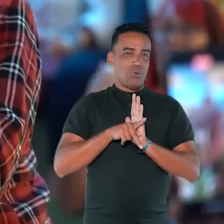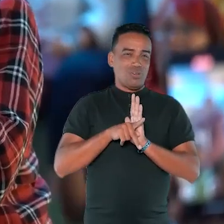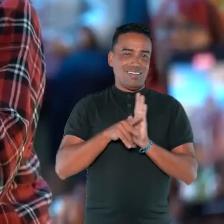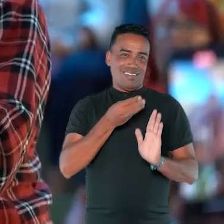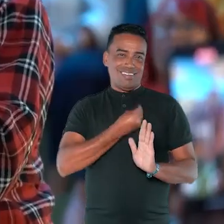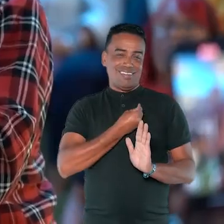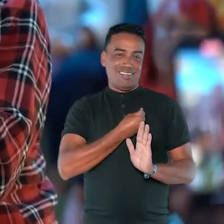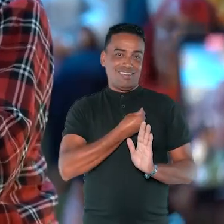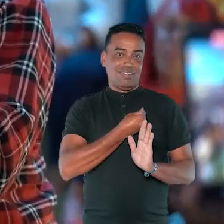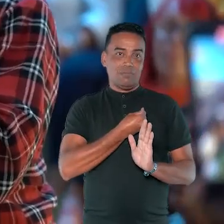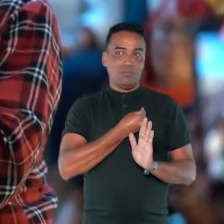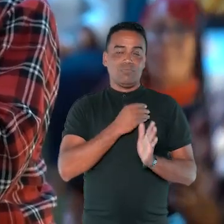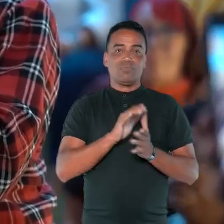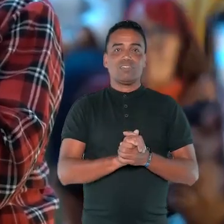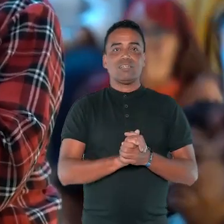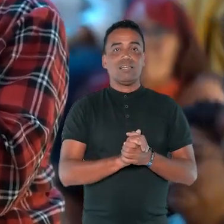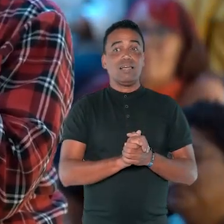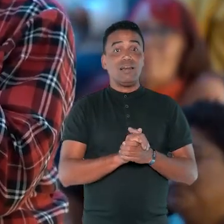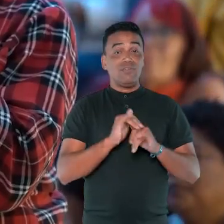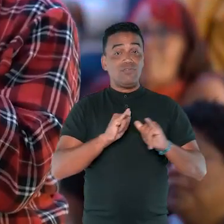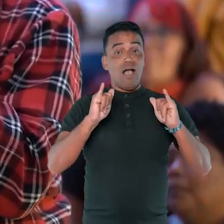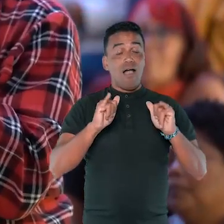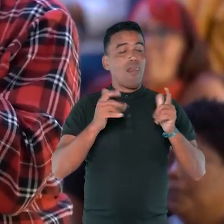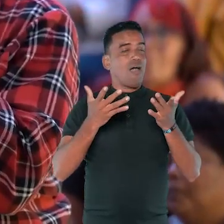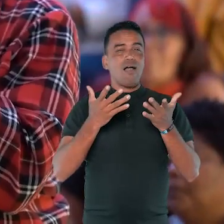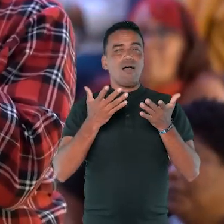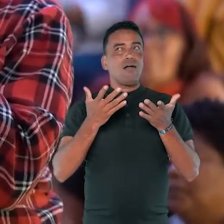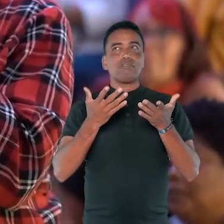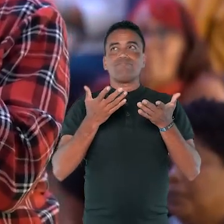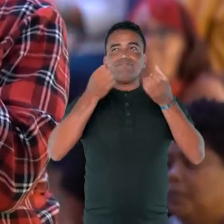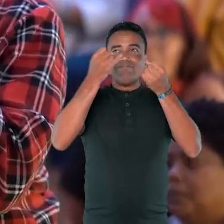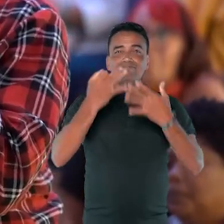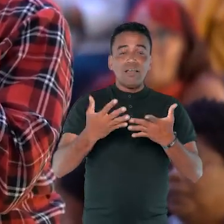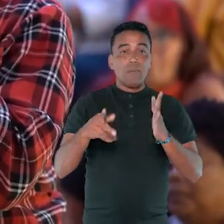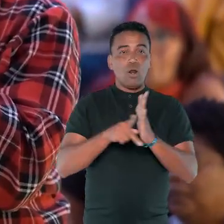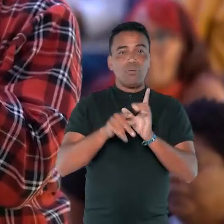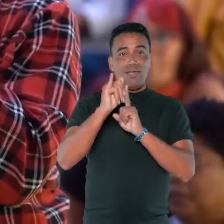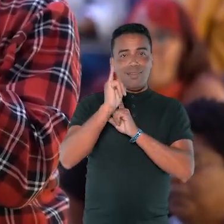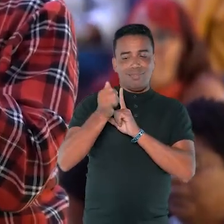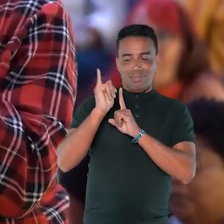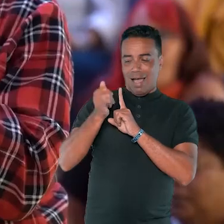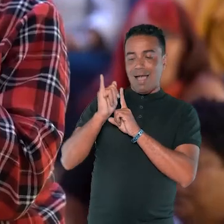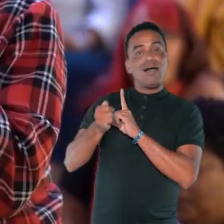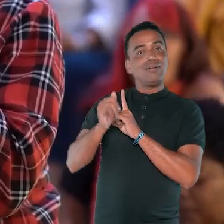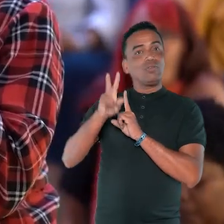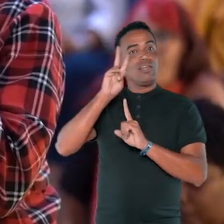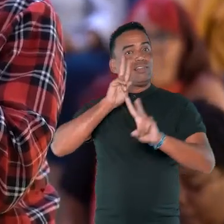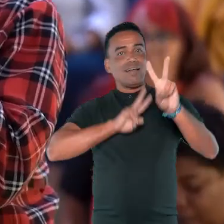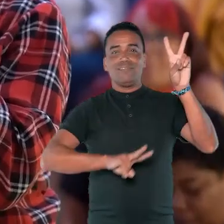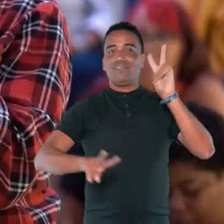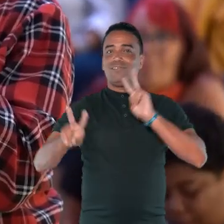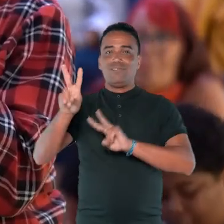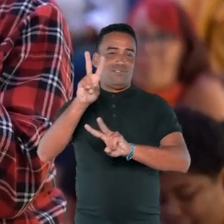Ou seja, ele diz com todas as letras, e ele está narrando no poema, ele está vendo,